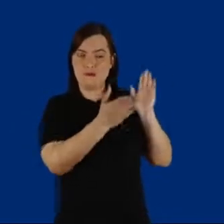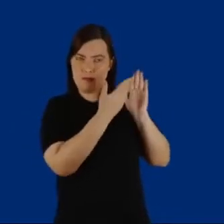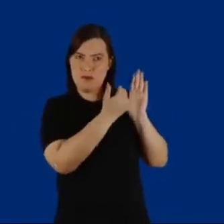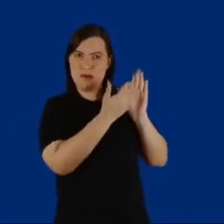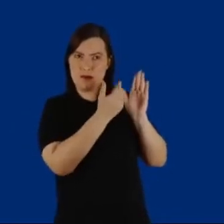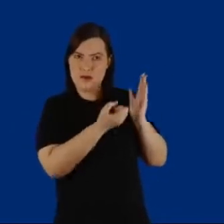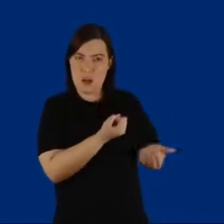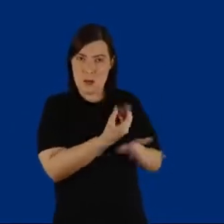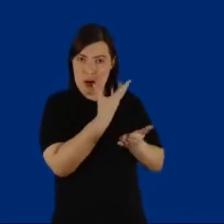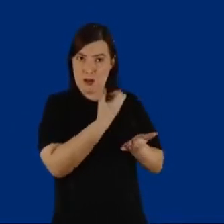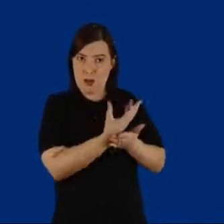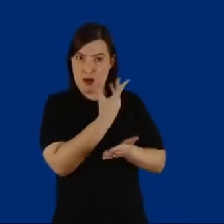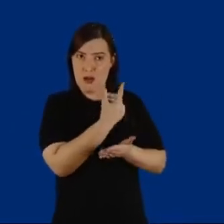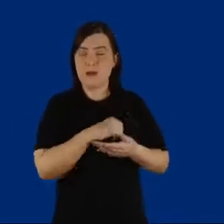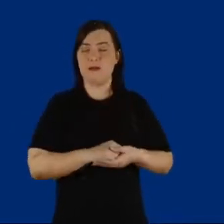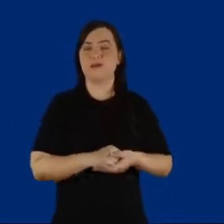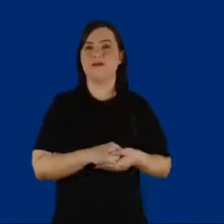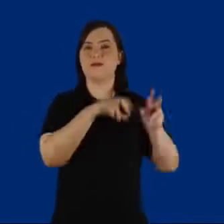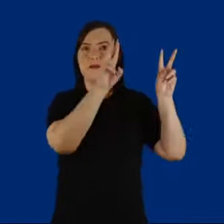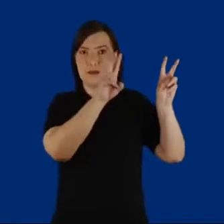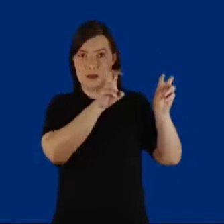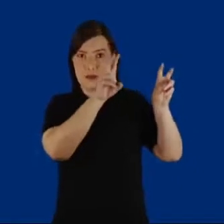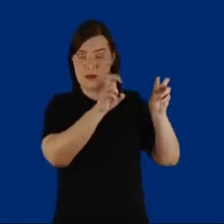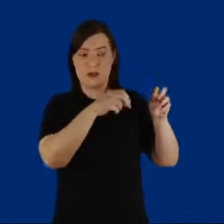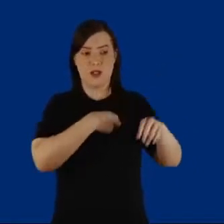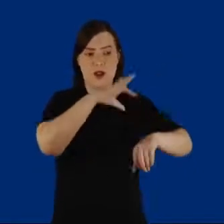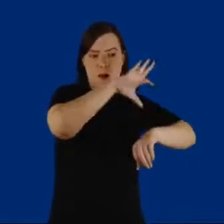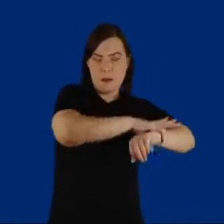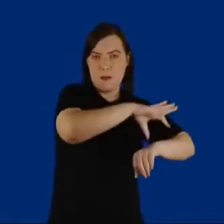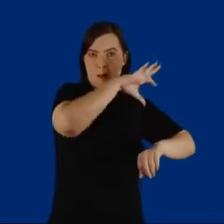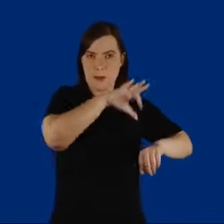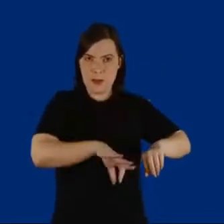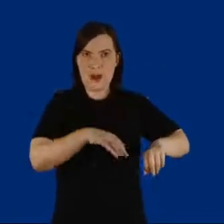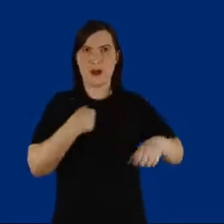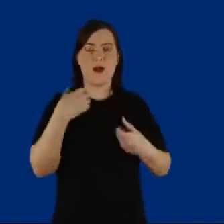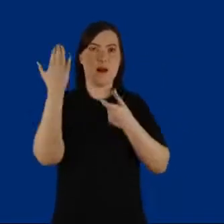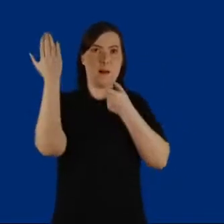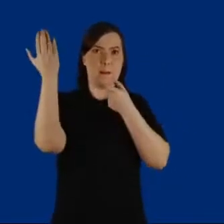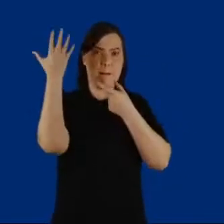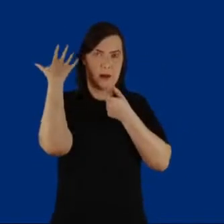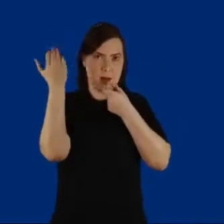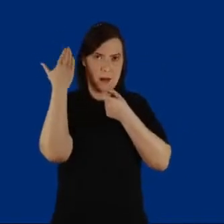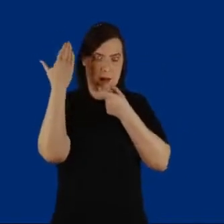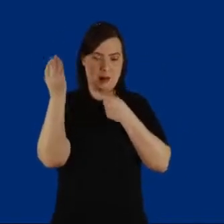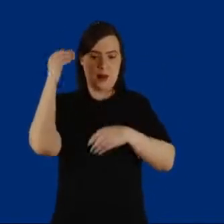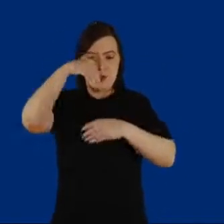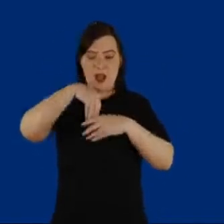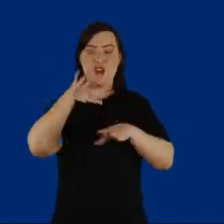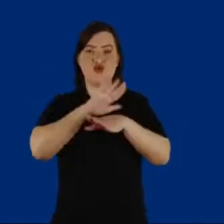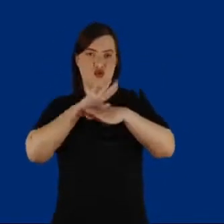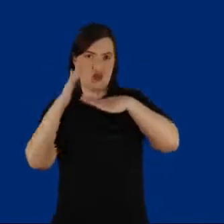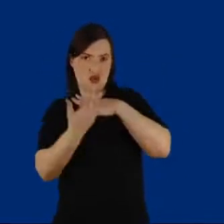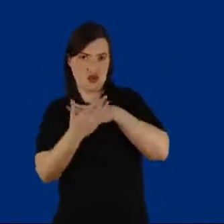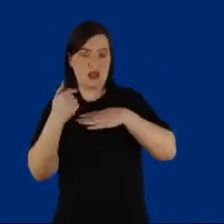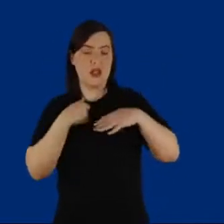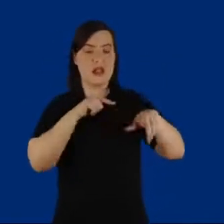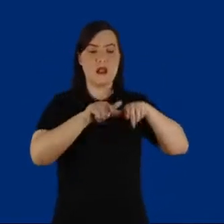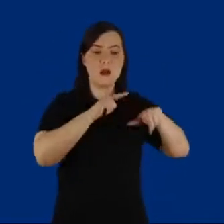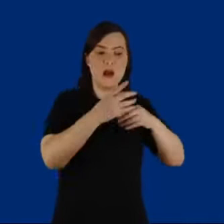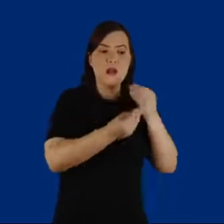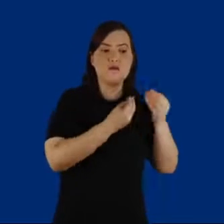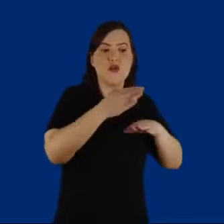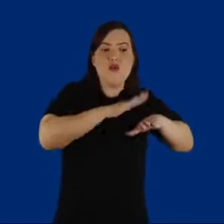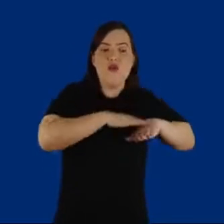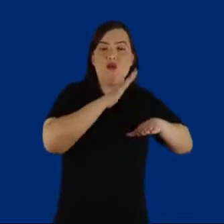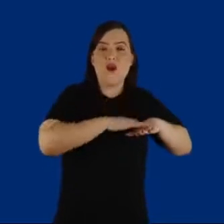vai ser publicado sobre a descolonização da psiquiatria na Jamaica, e isso é baseado no trabalho que ele